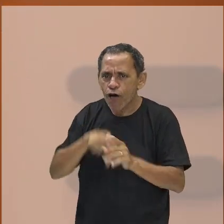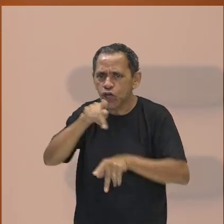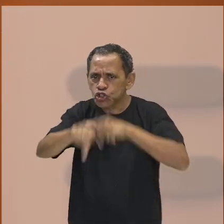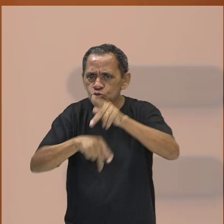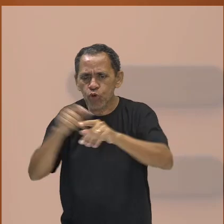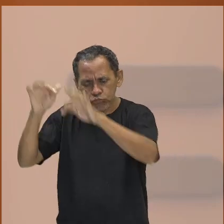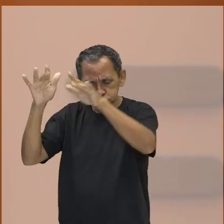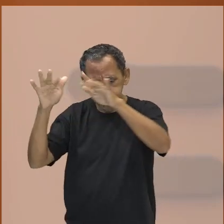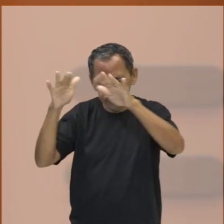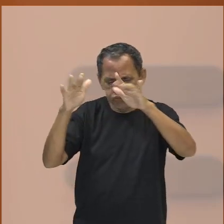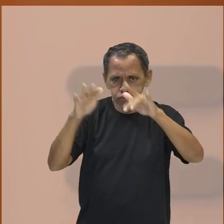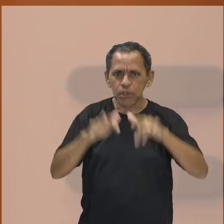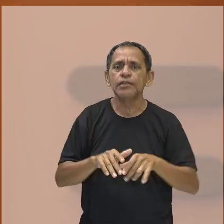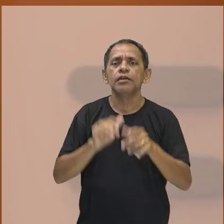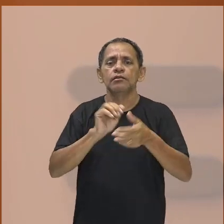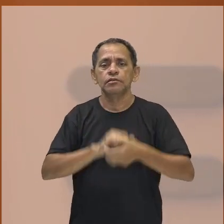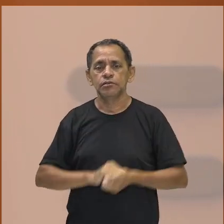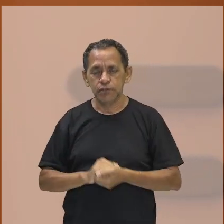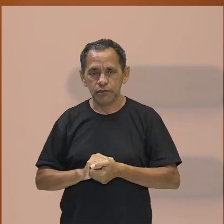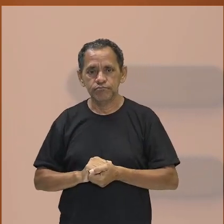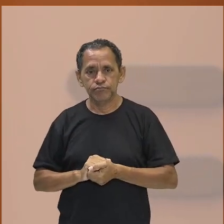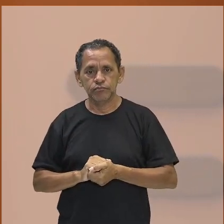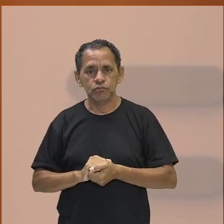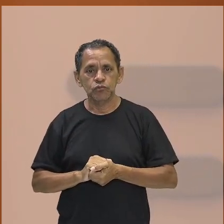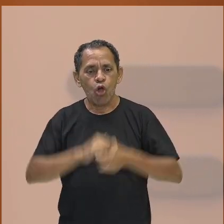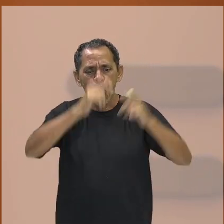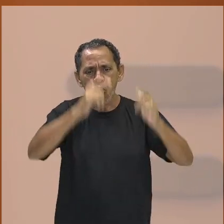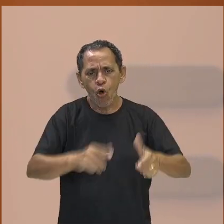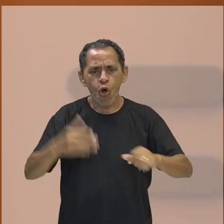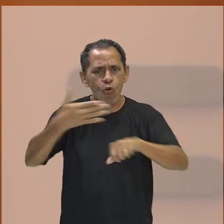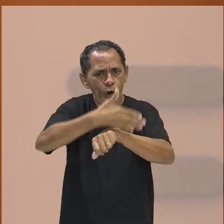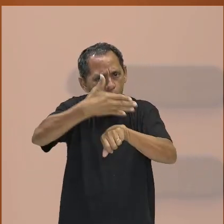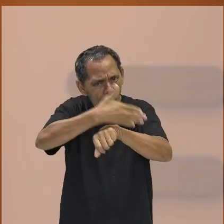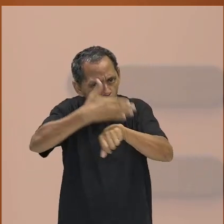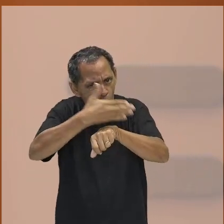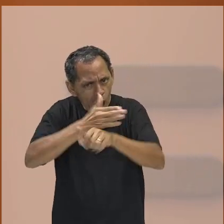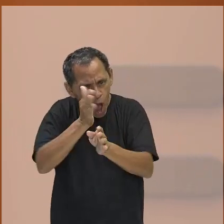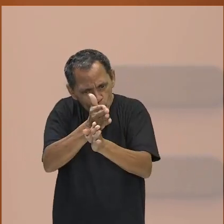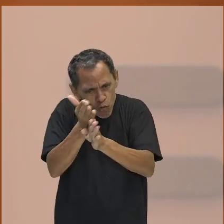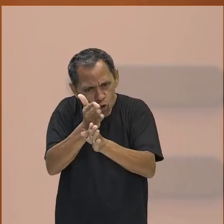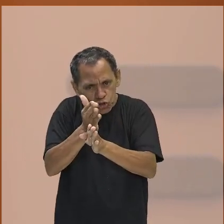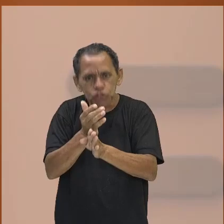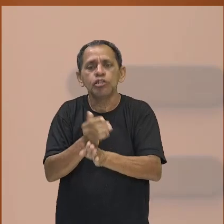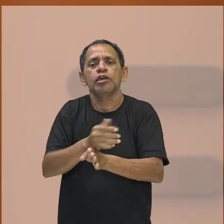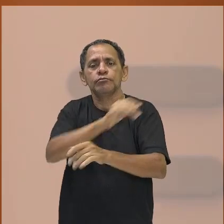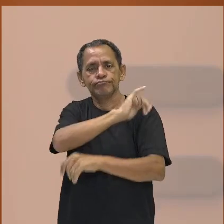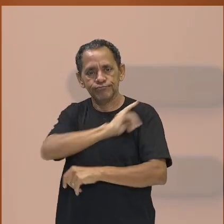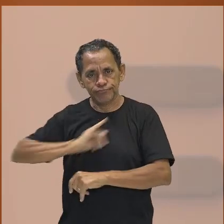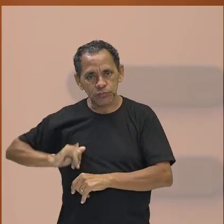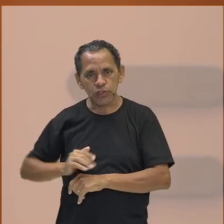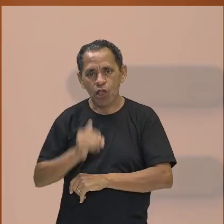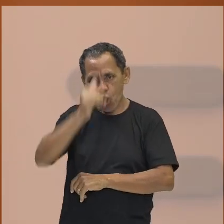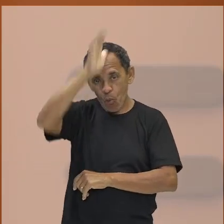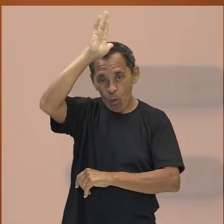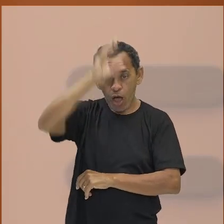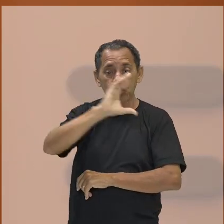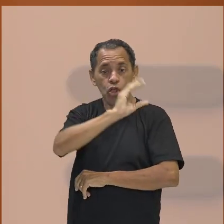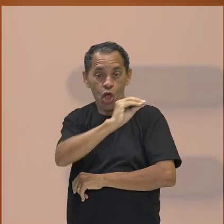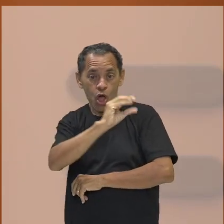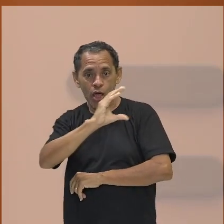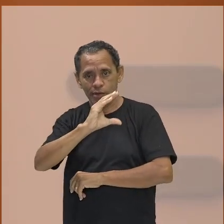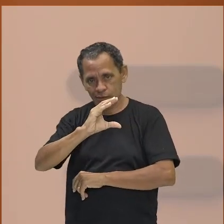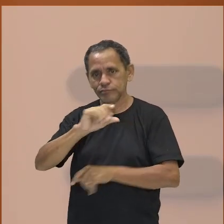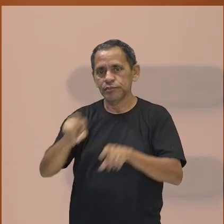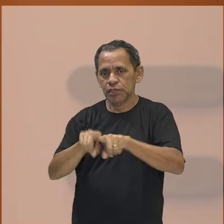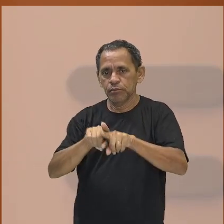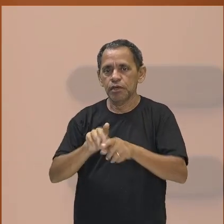aí várias hordes bárbaras adentrando, então, a fronteira do Império Romano do Ocidente. Não te esquece